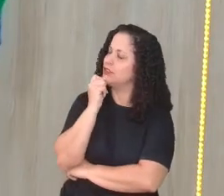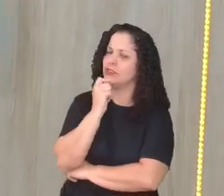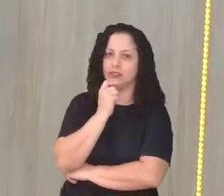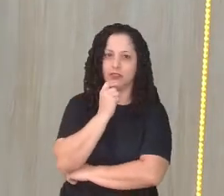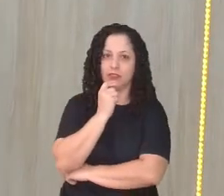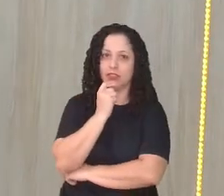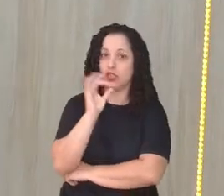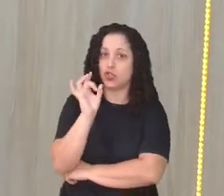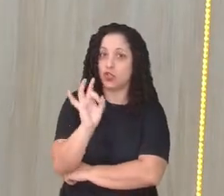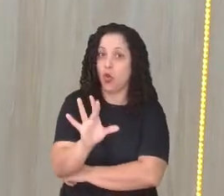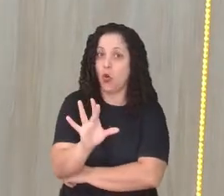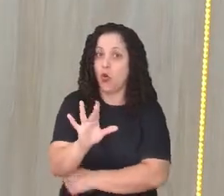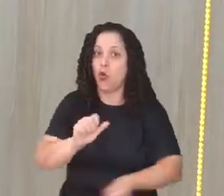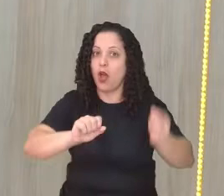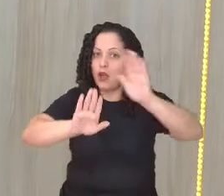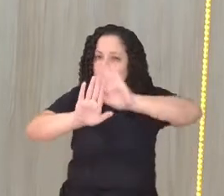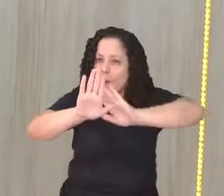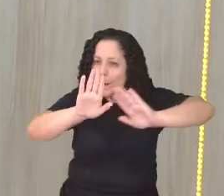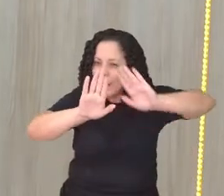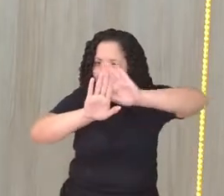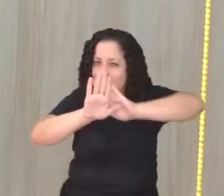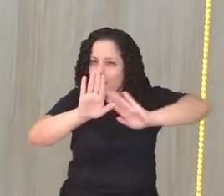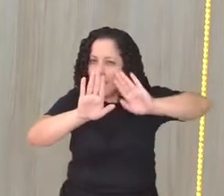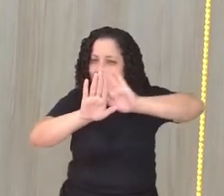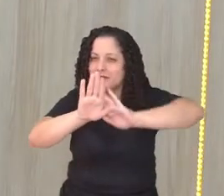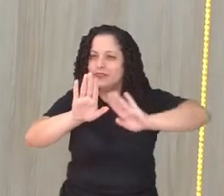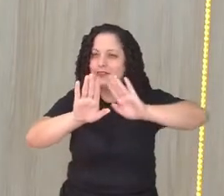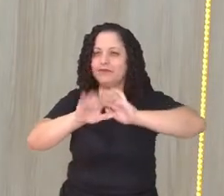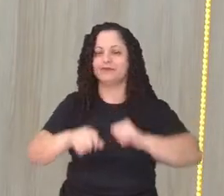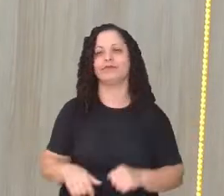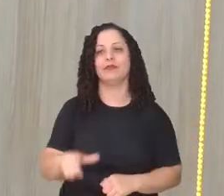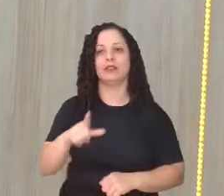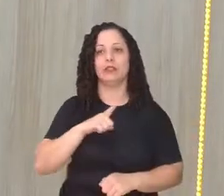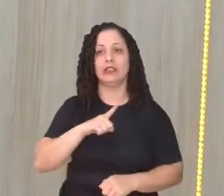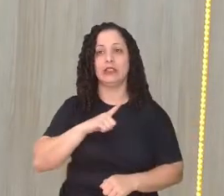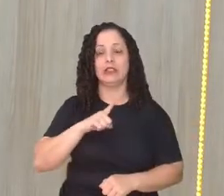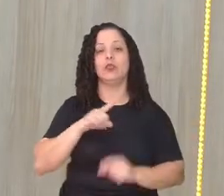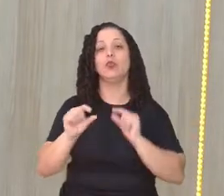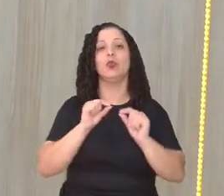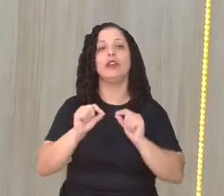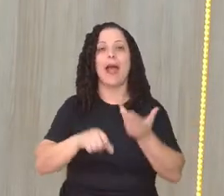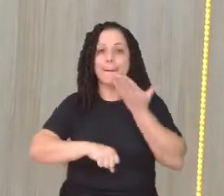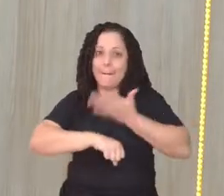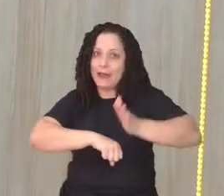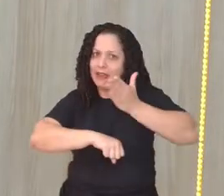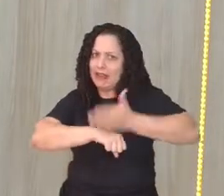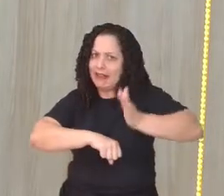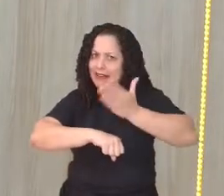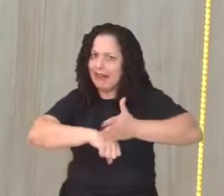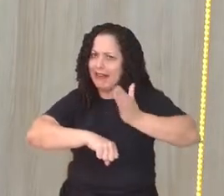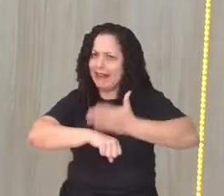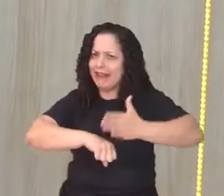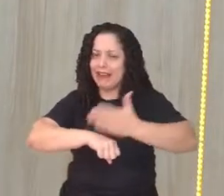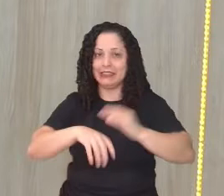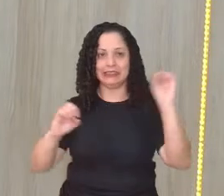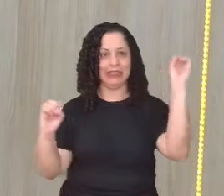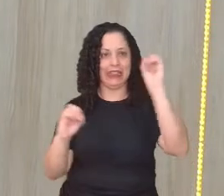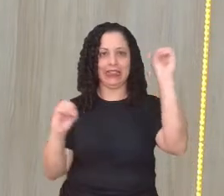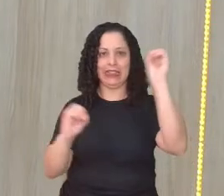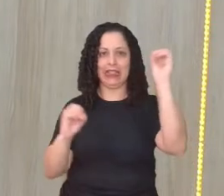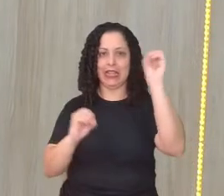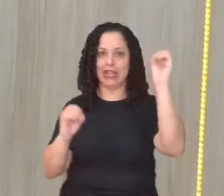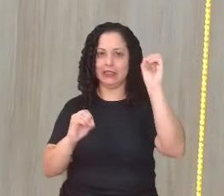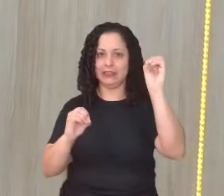só quer a sombreada. Então, eu deixei as que não estão sombreadas